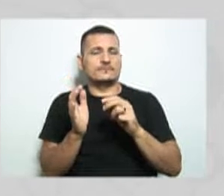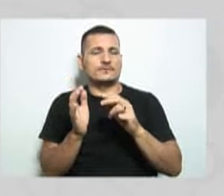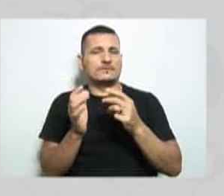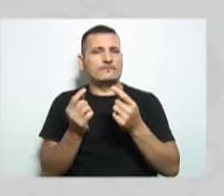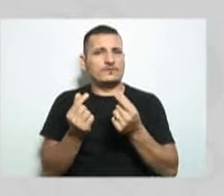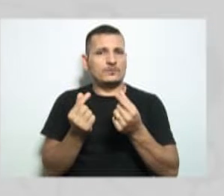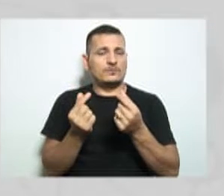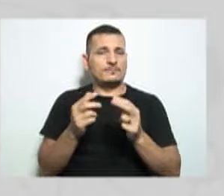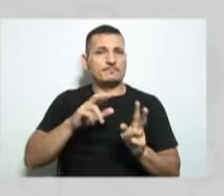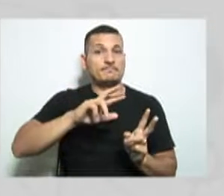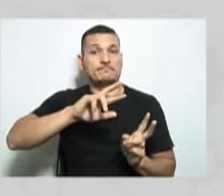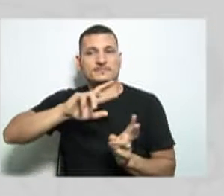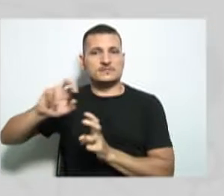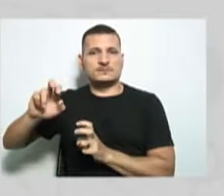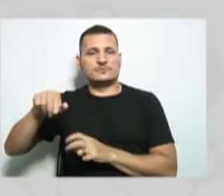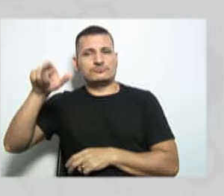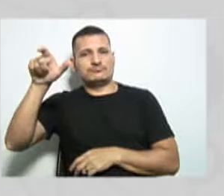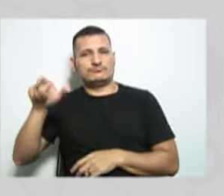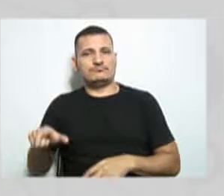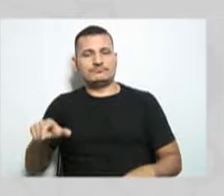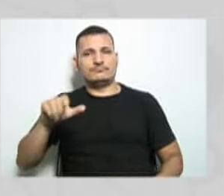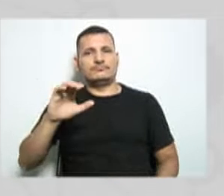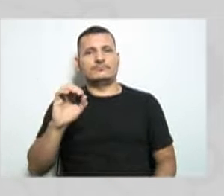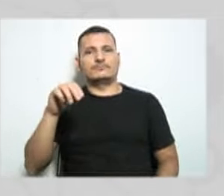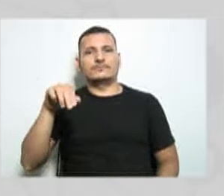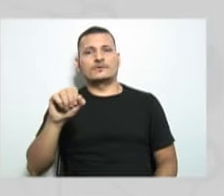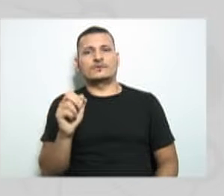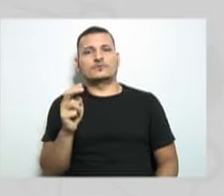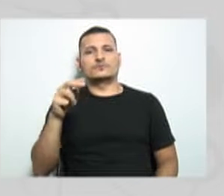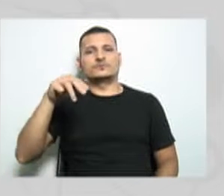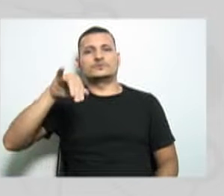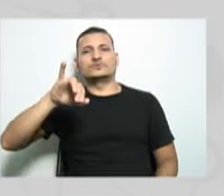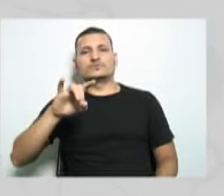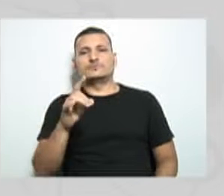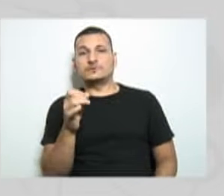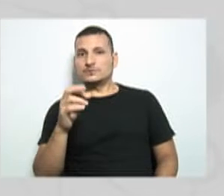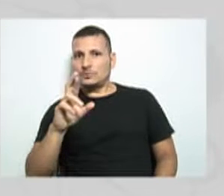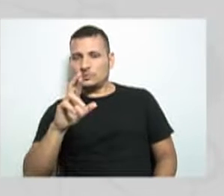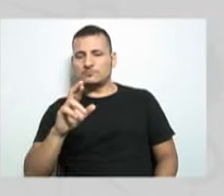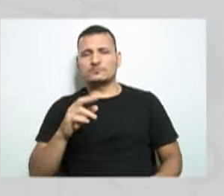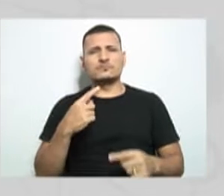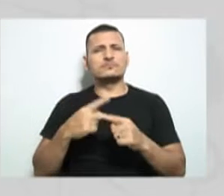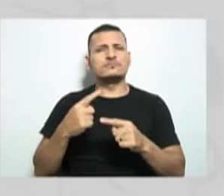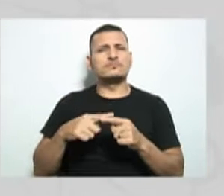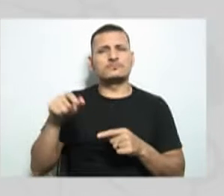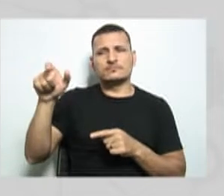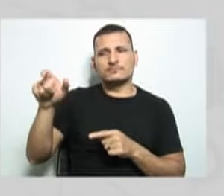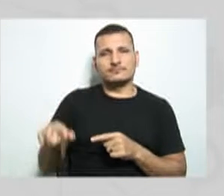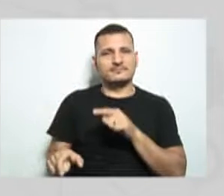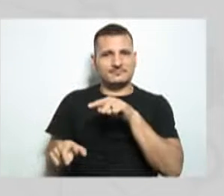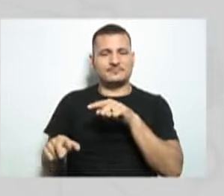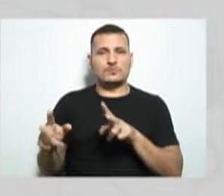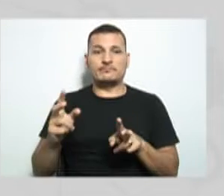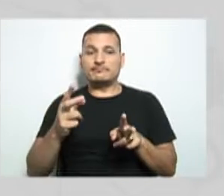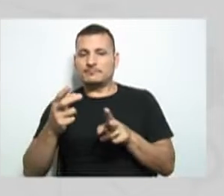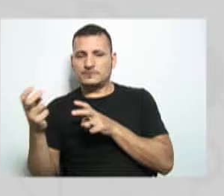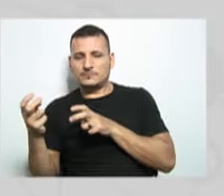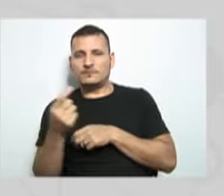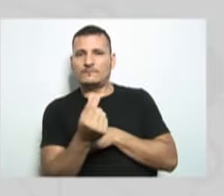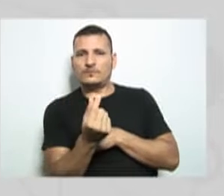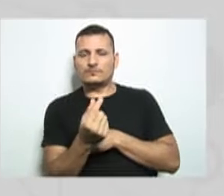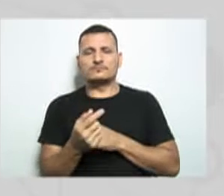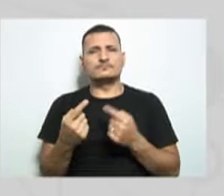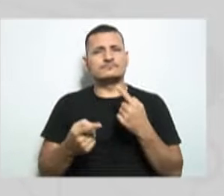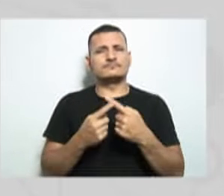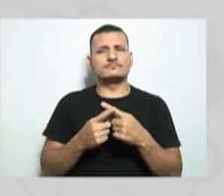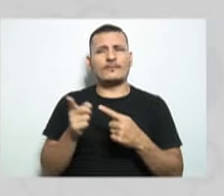pelo consumidor. Nossa, que interessante. Por que é percebido pelo consumidor? Por quê? Consiste em verificar o preço que o